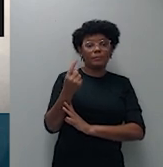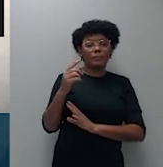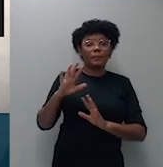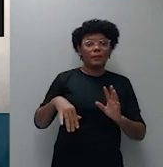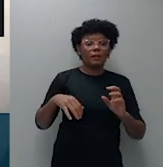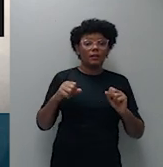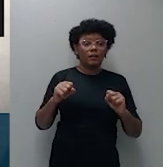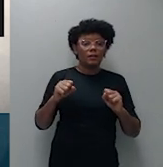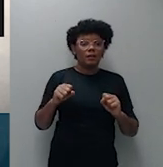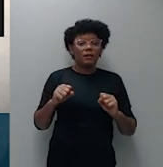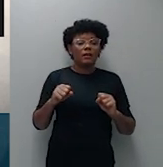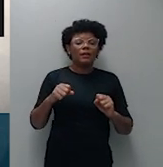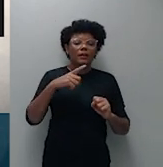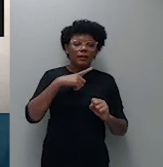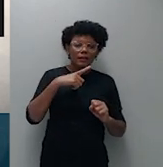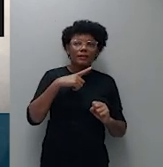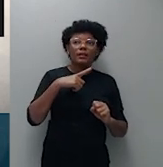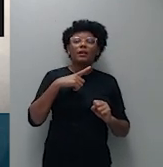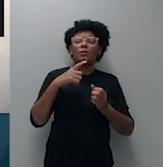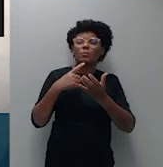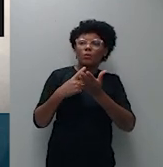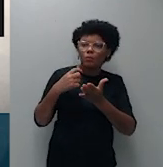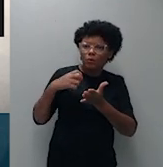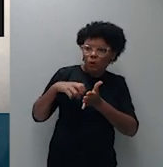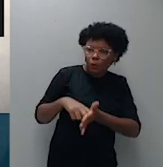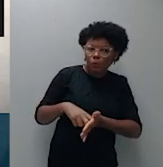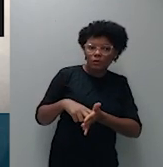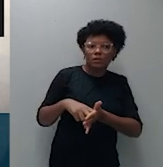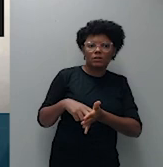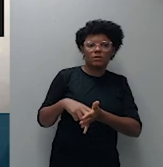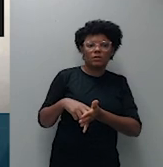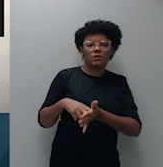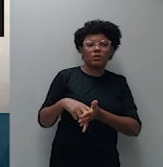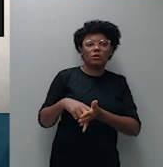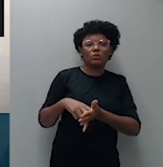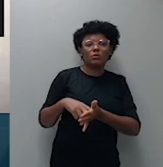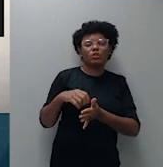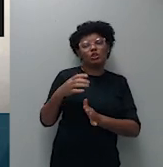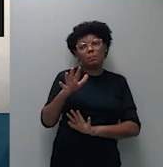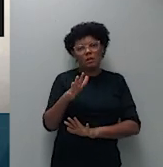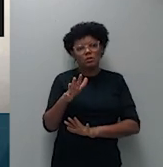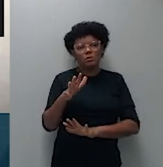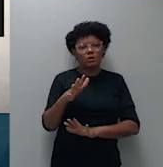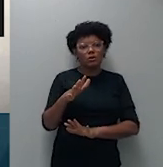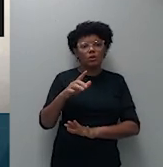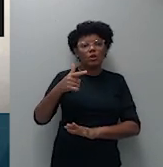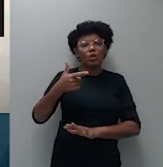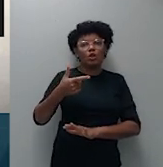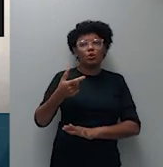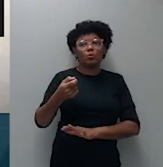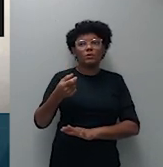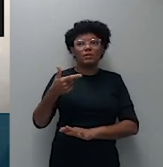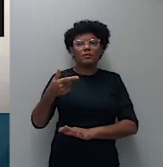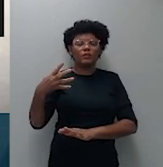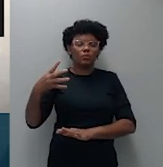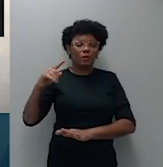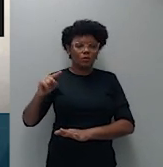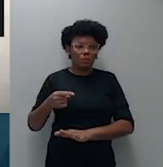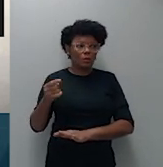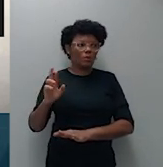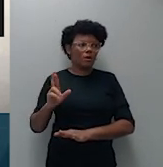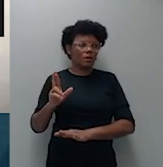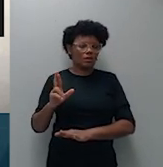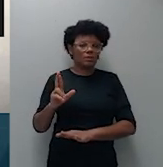tal como posta teremos uma condenação em honorários no importe de aproximadamente r$